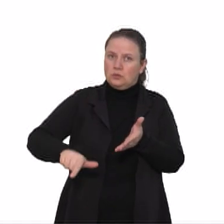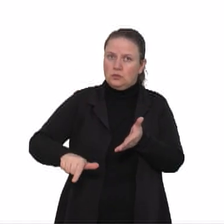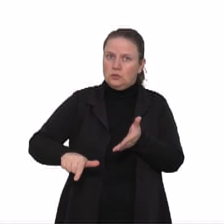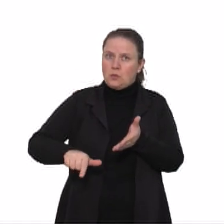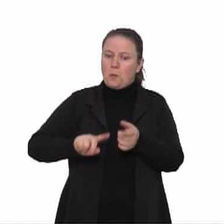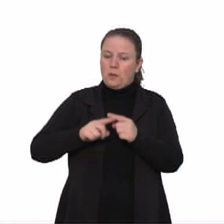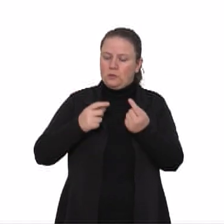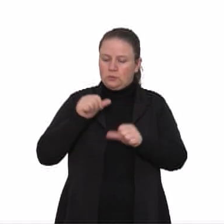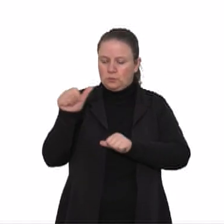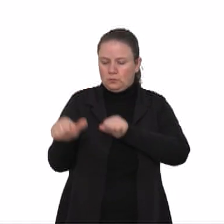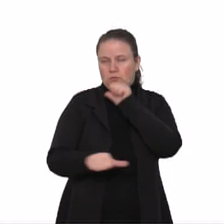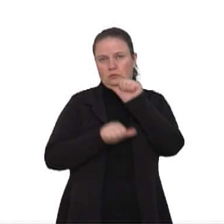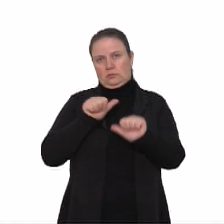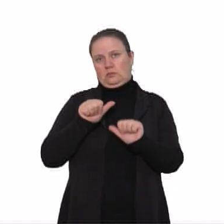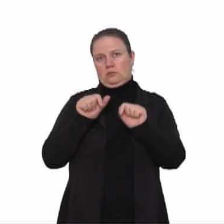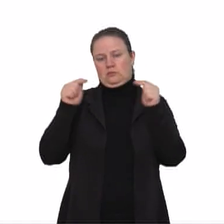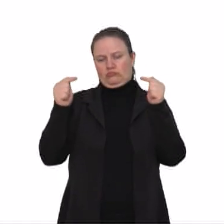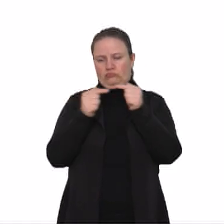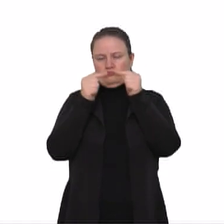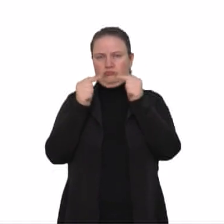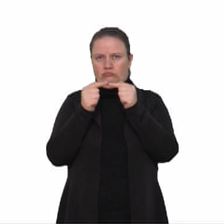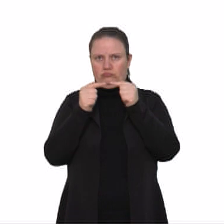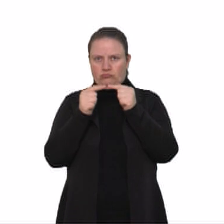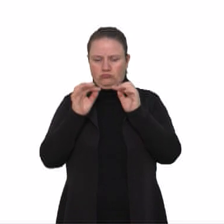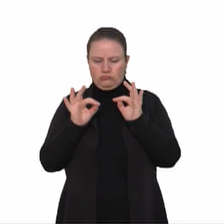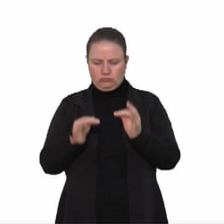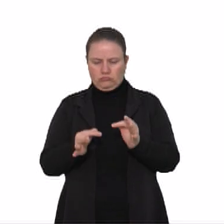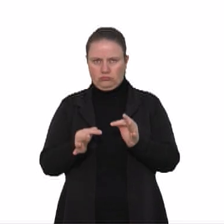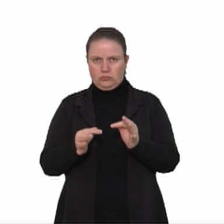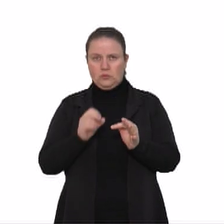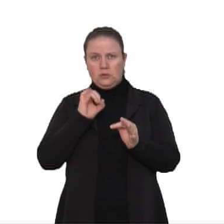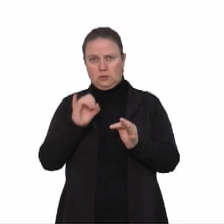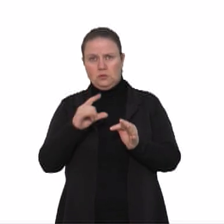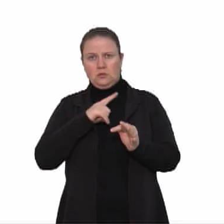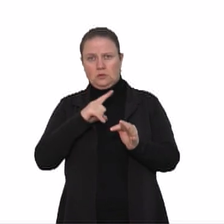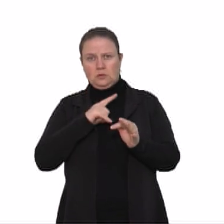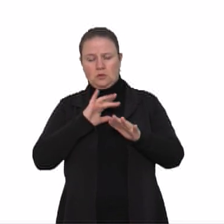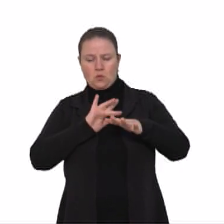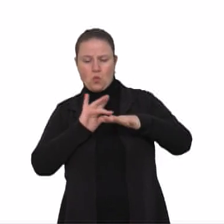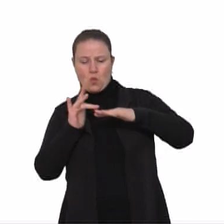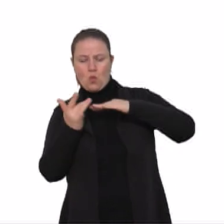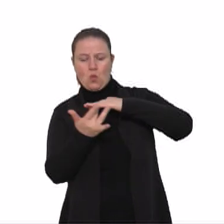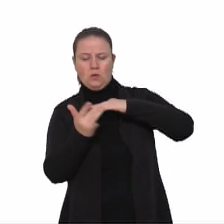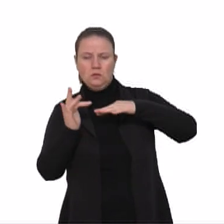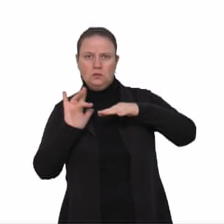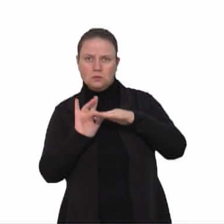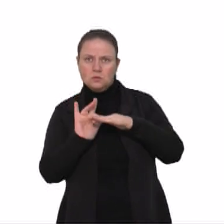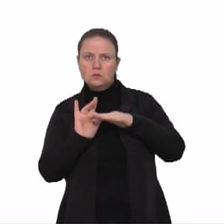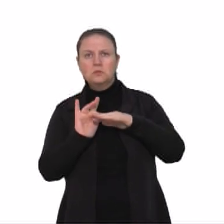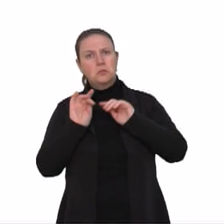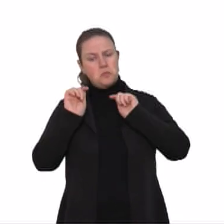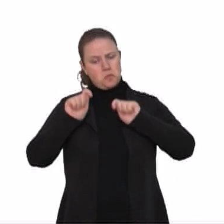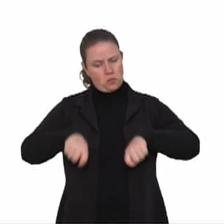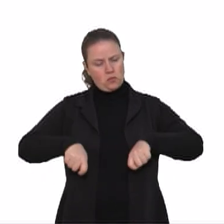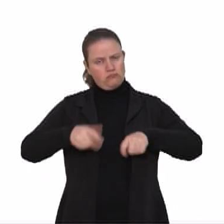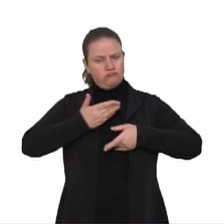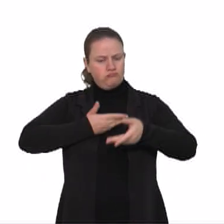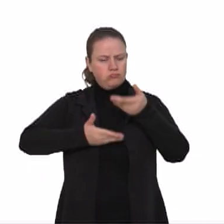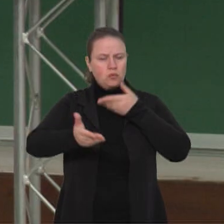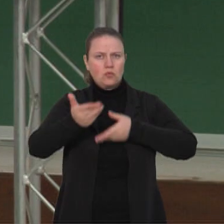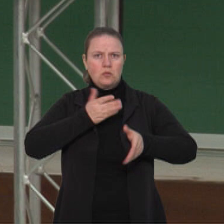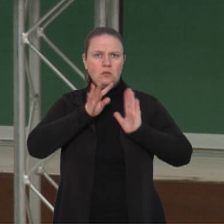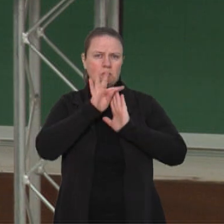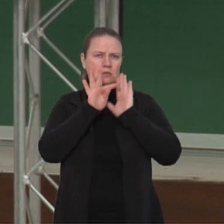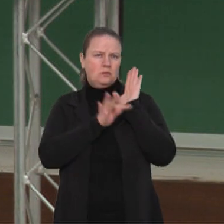as mudanças, né? E se você possuir mídias digitais, compartilhe seu texto com seu público, para